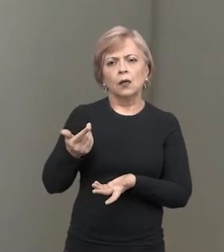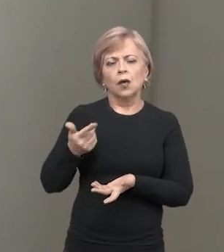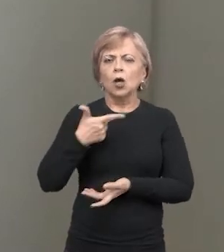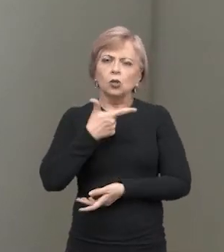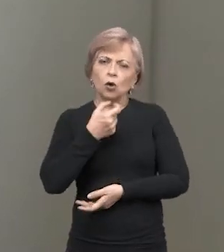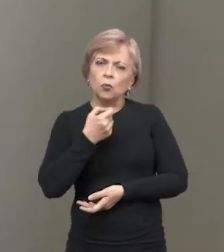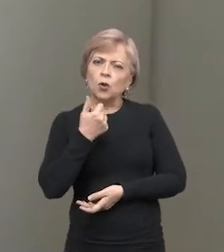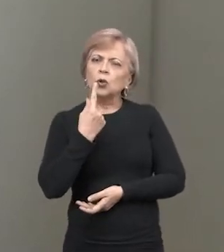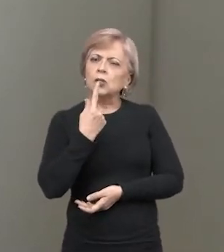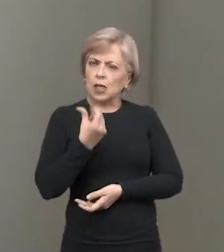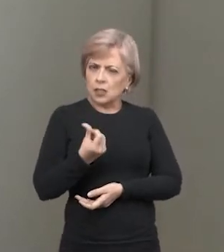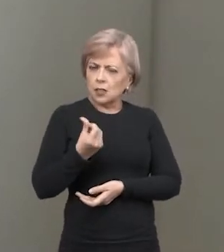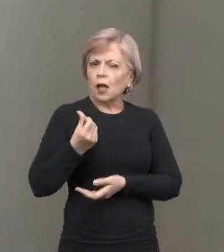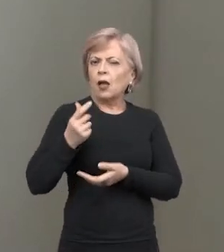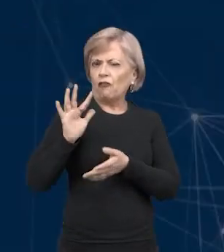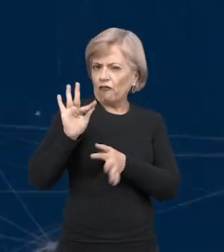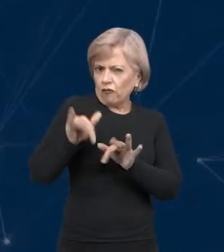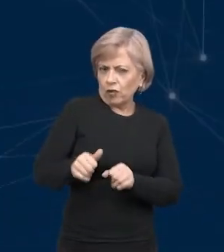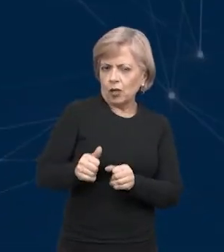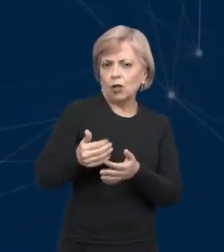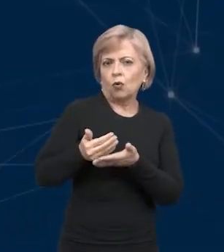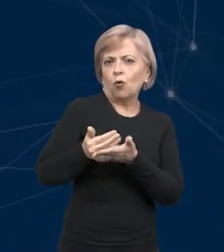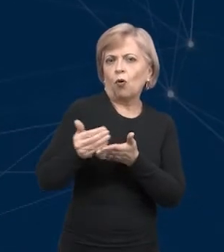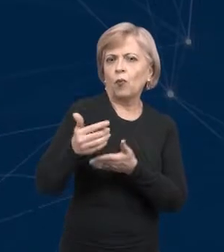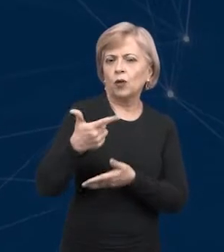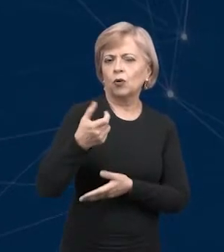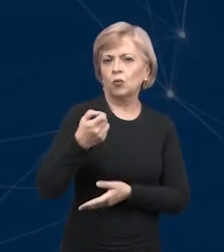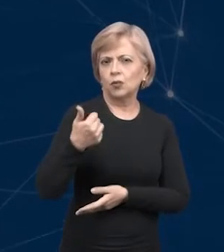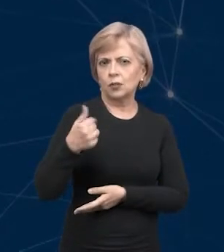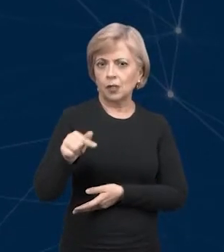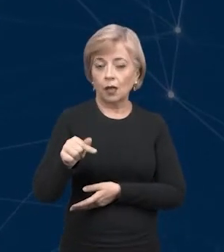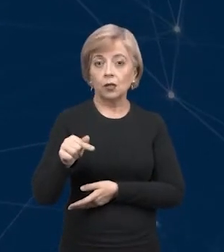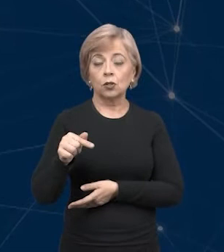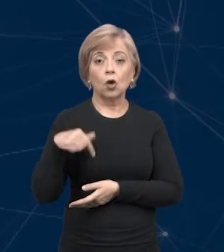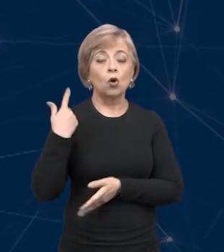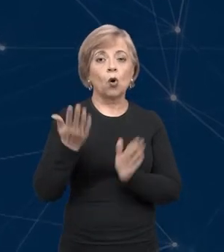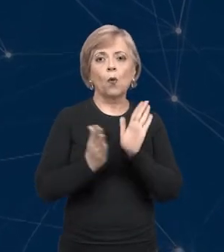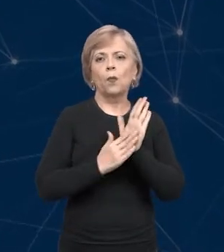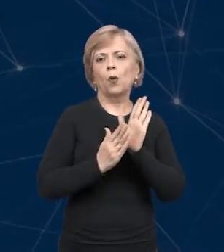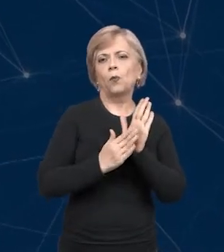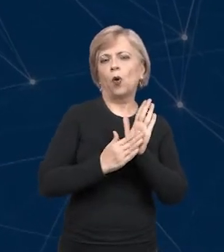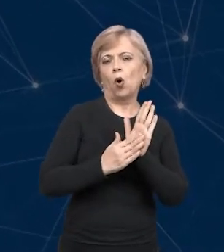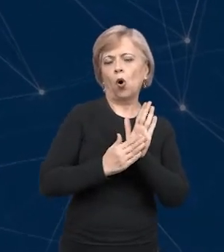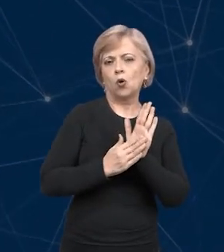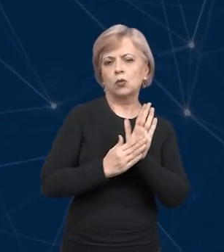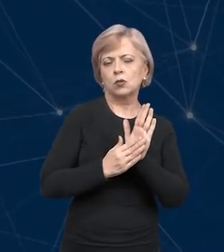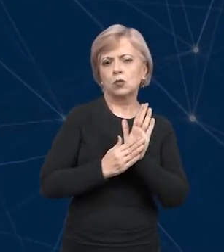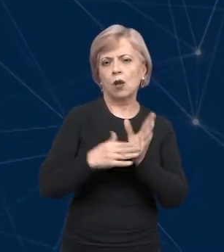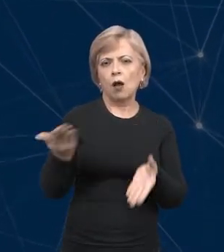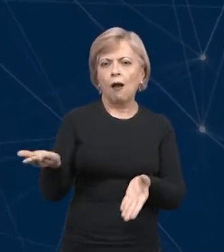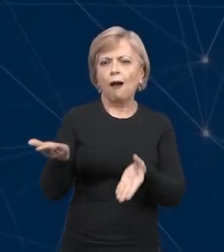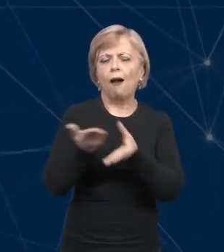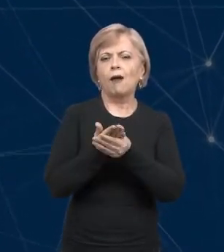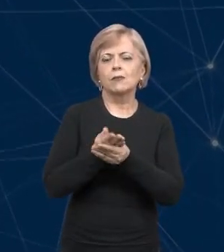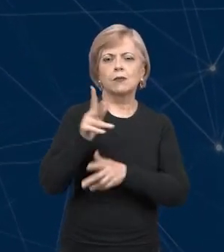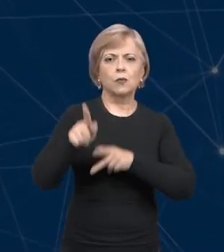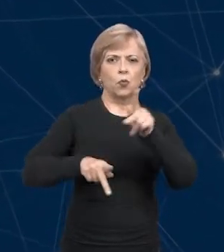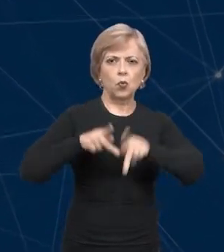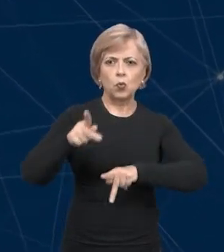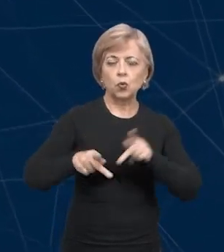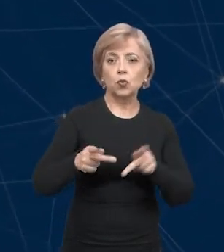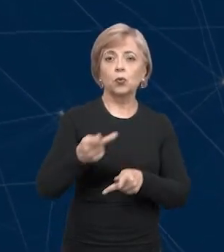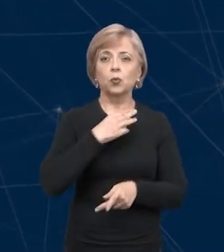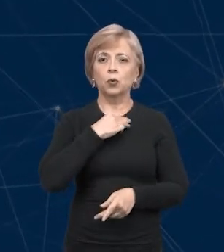de 2016, início de 2017, quando propusemos uma ação civil pública da mais alta relevância, que é o que questionou a